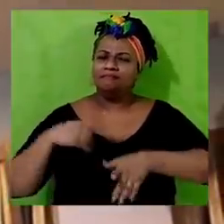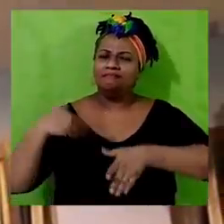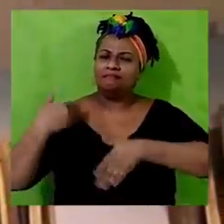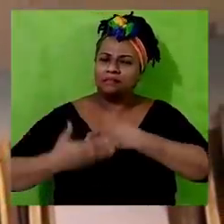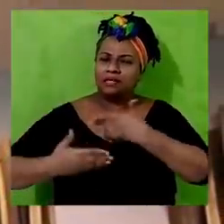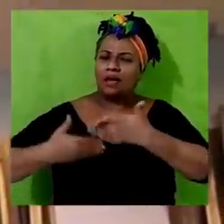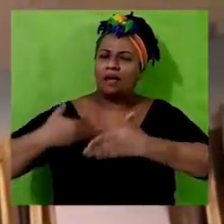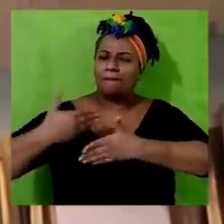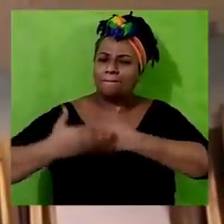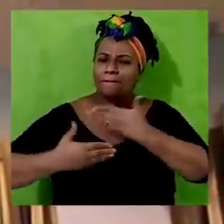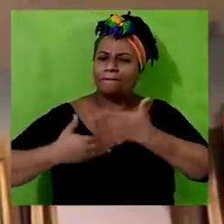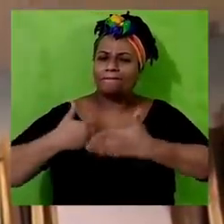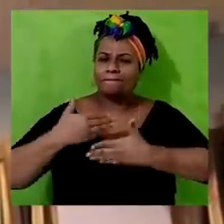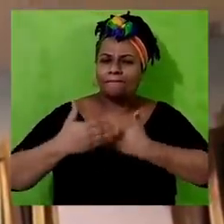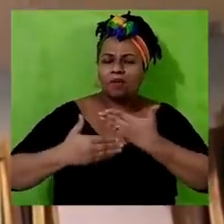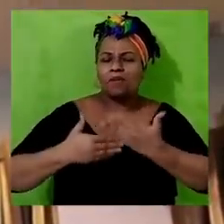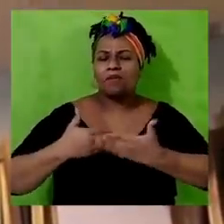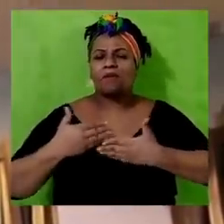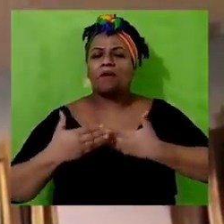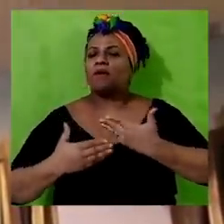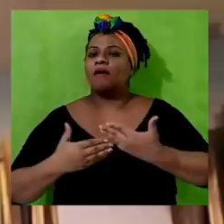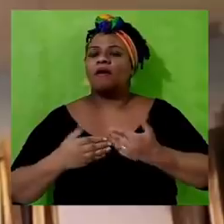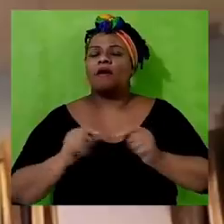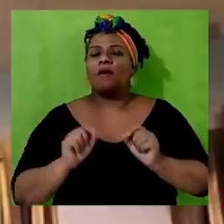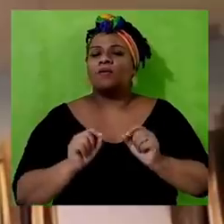Aí depois,